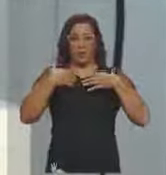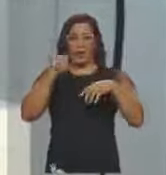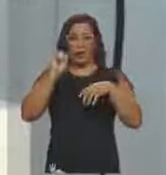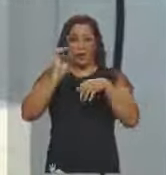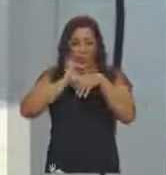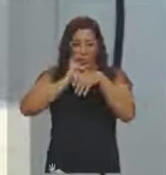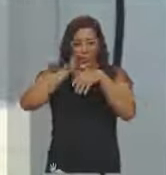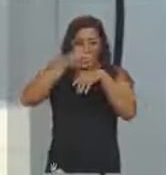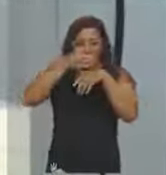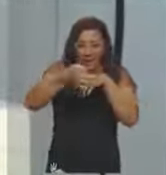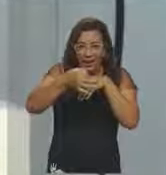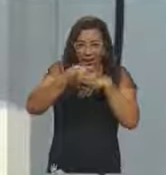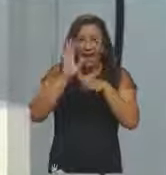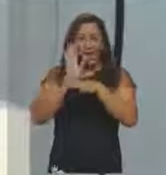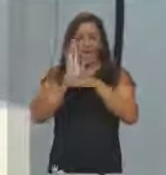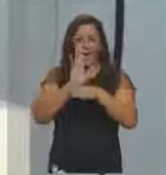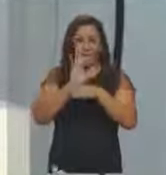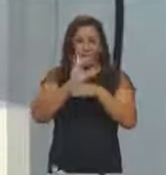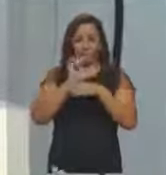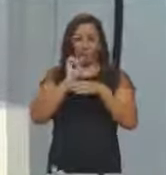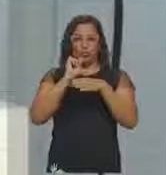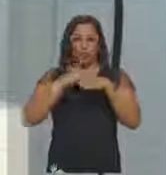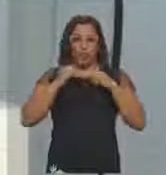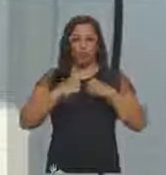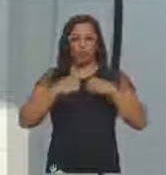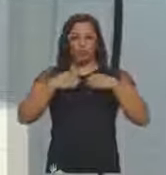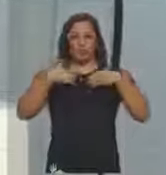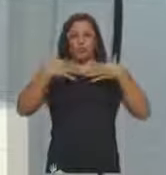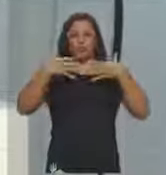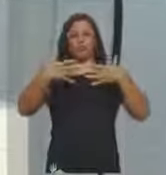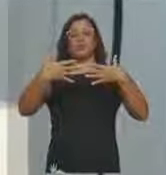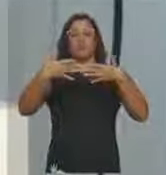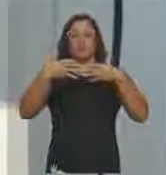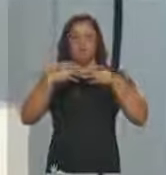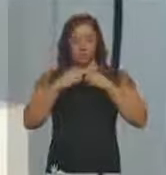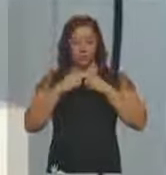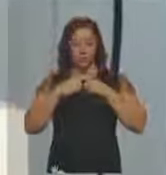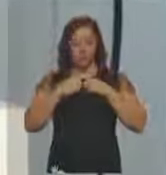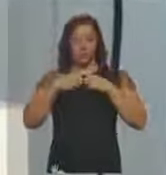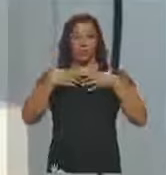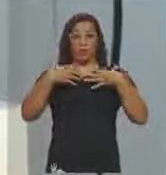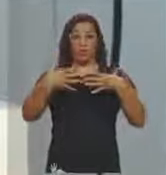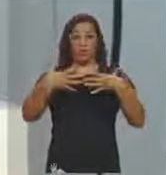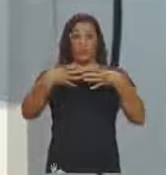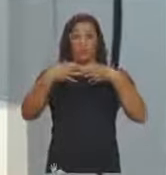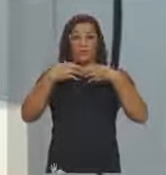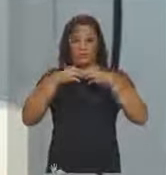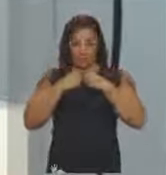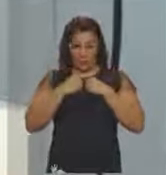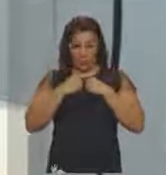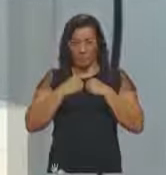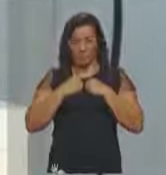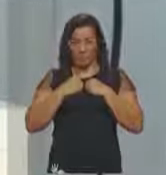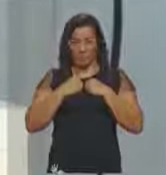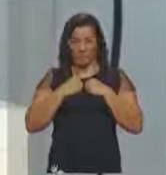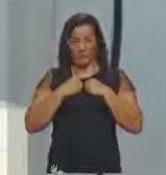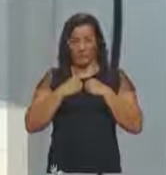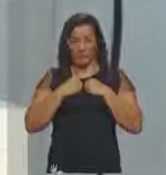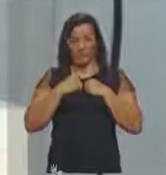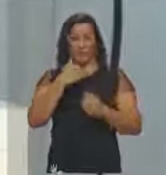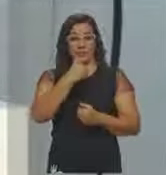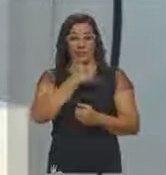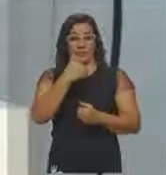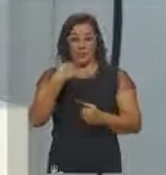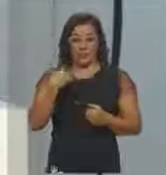pleura, ela tem essa elasticidade para ajudar no processo de inspiração e expiração. Então,